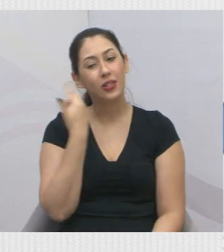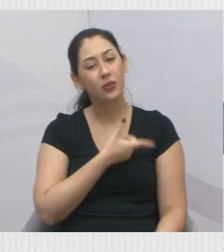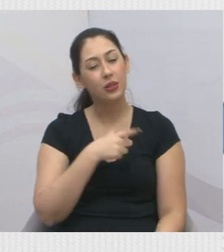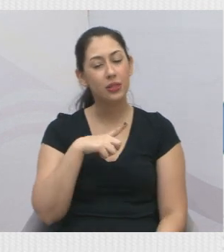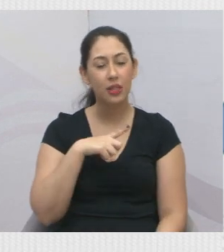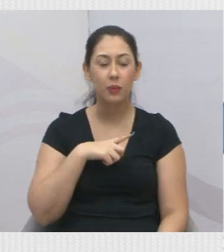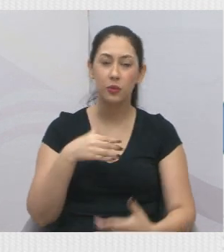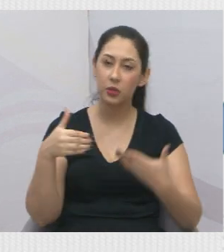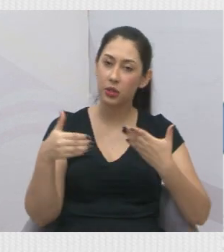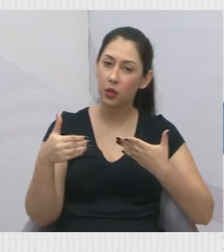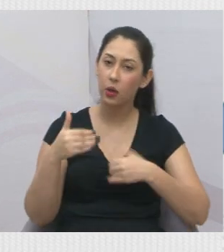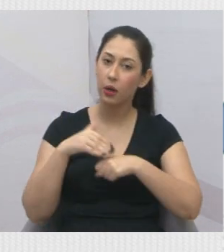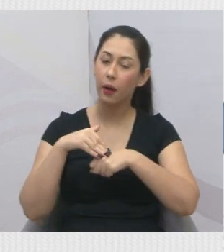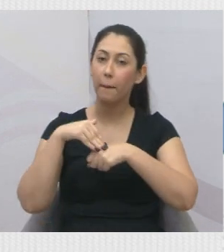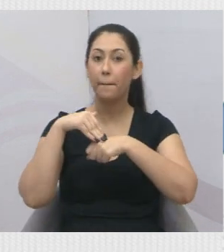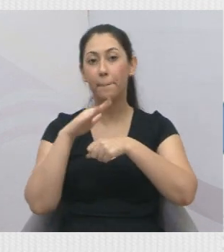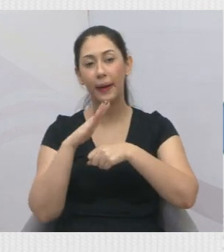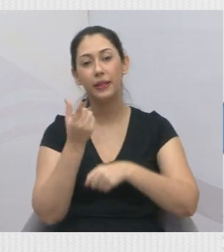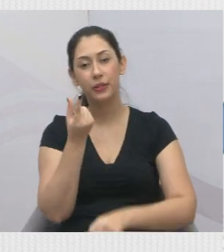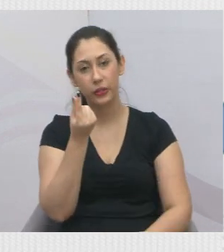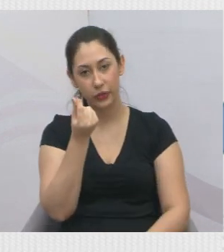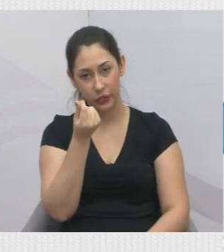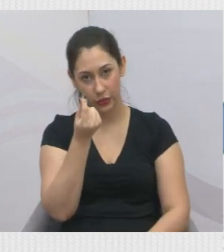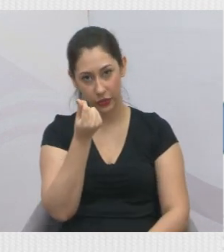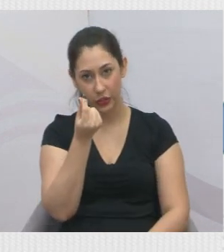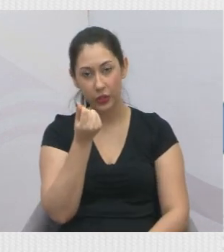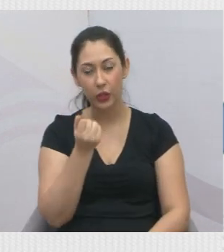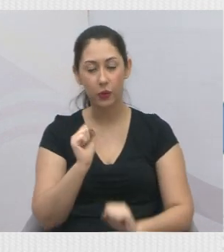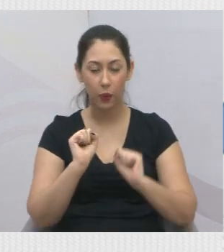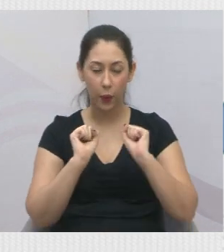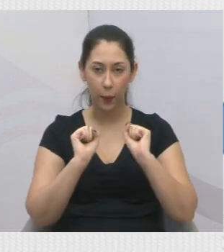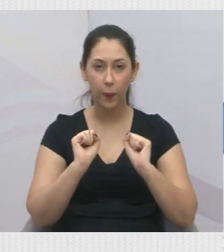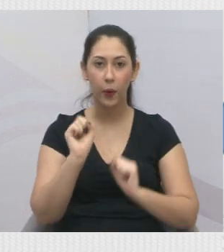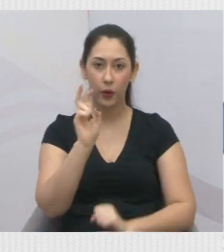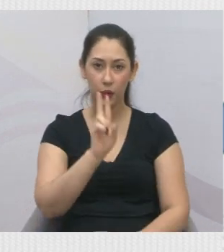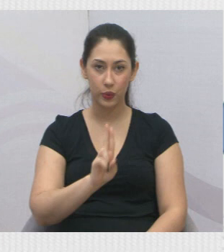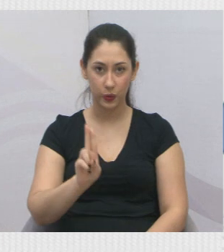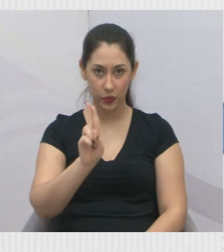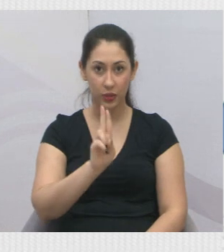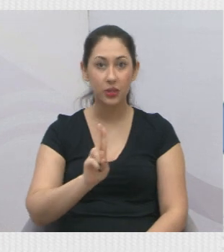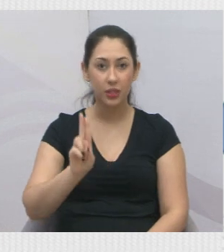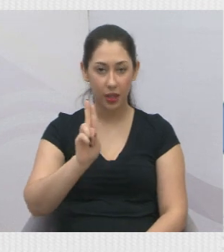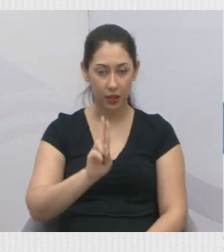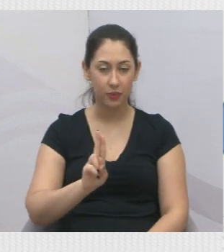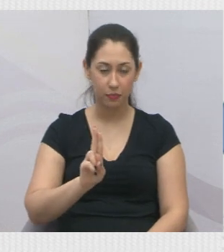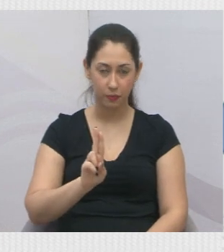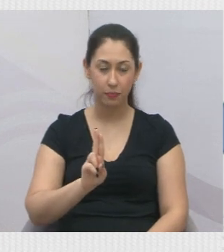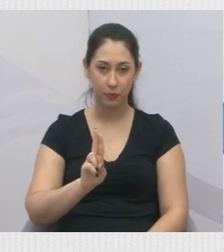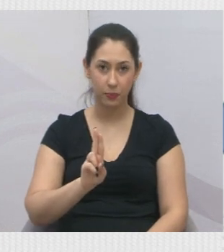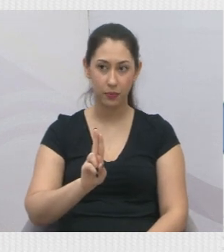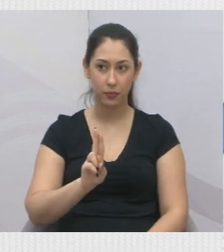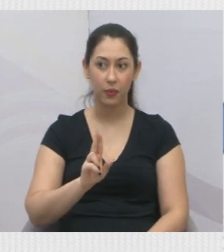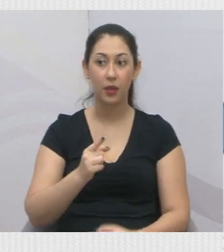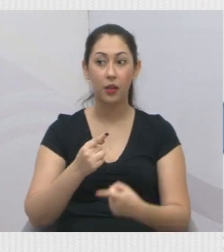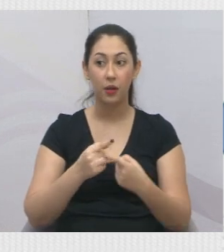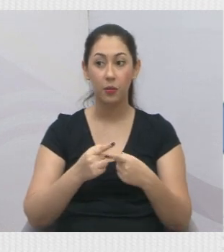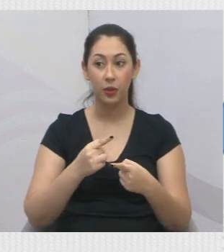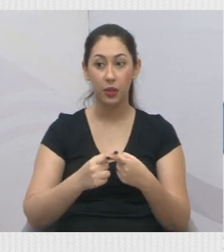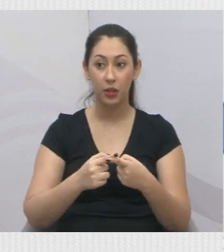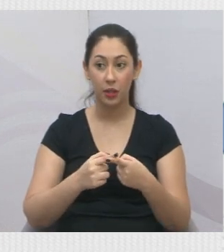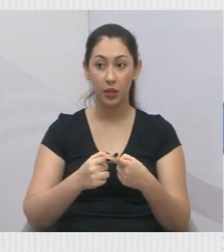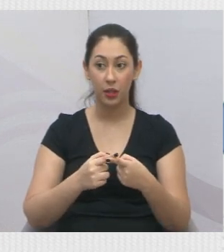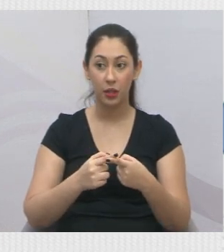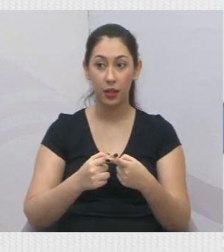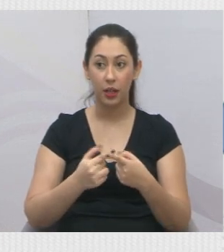receita, há esse intervalo do percentual. É muito bem colocado, porque 836 milhões